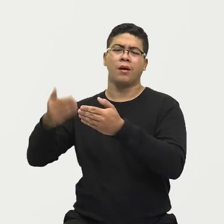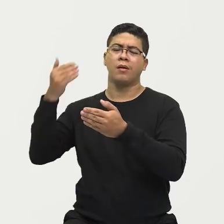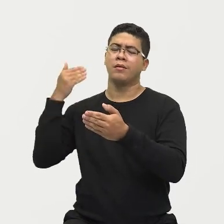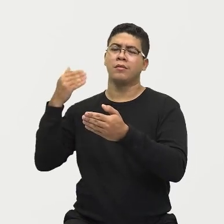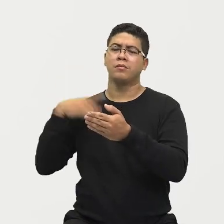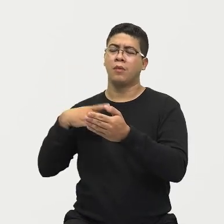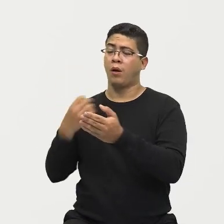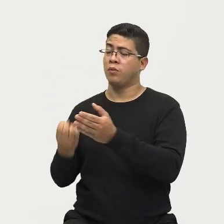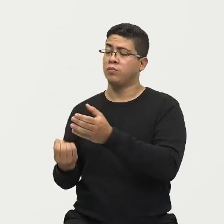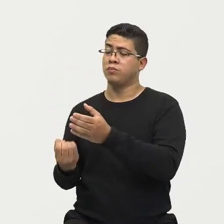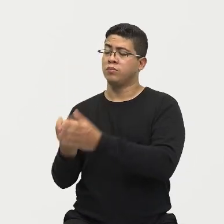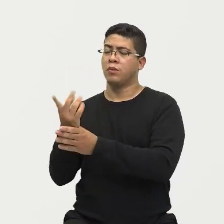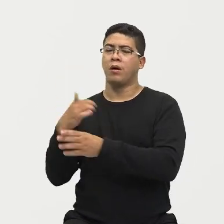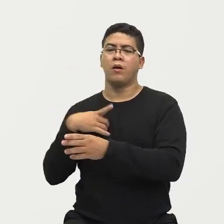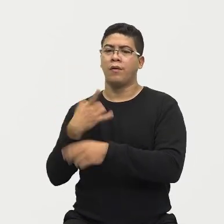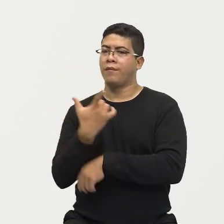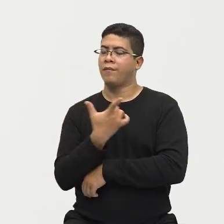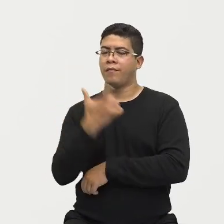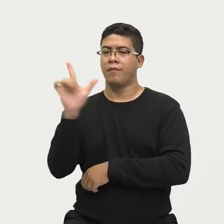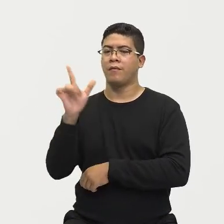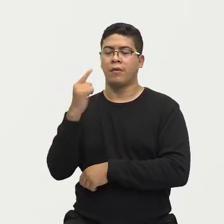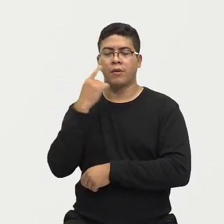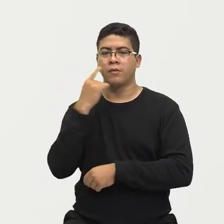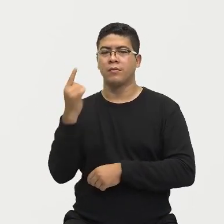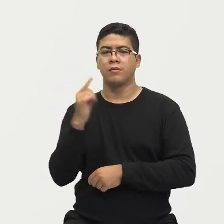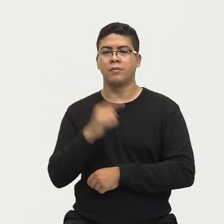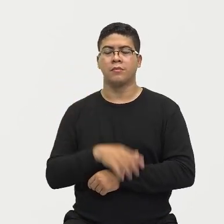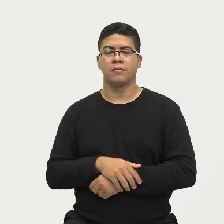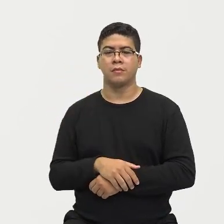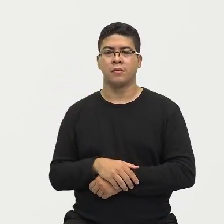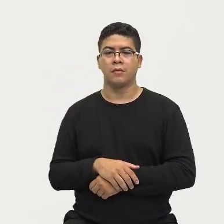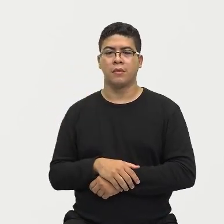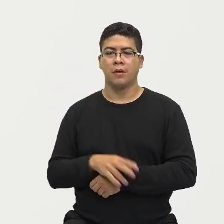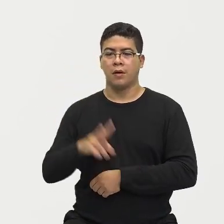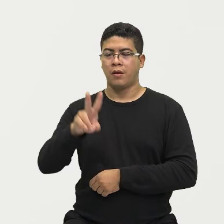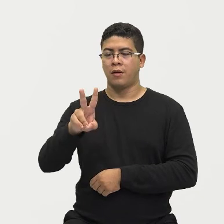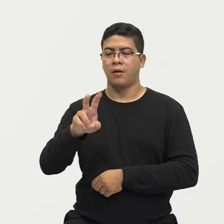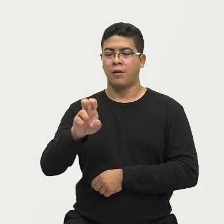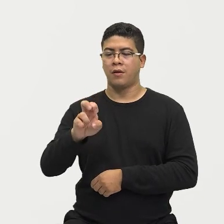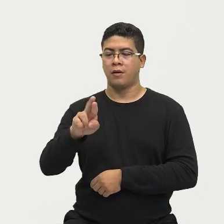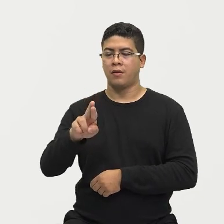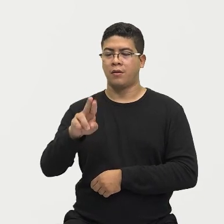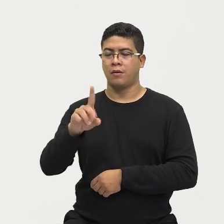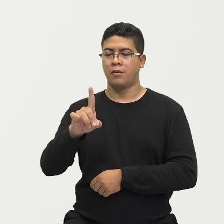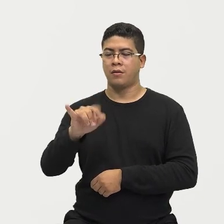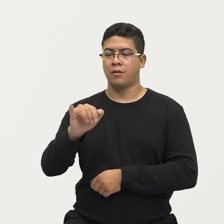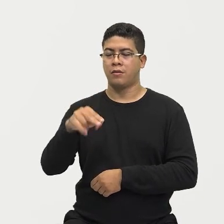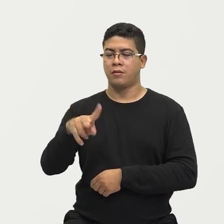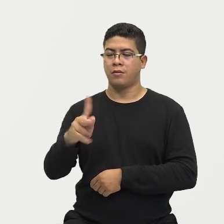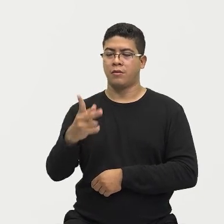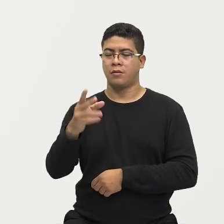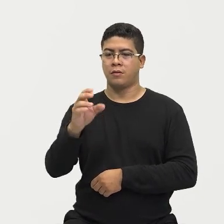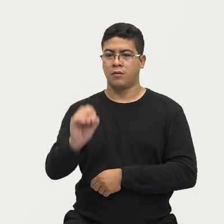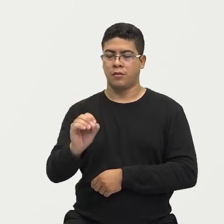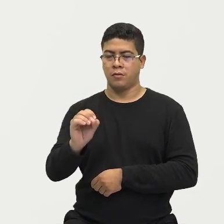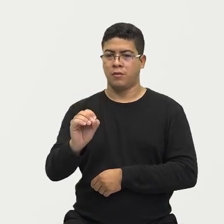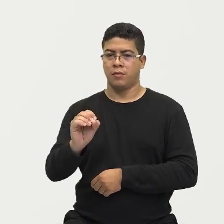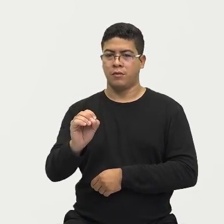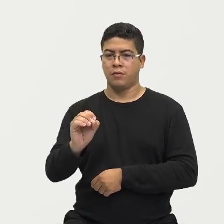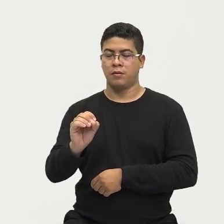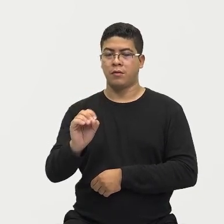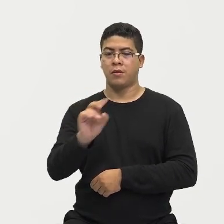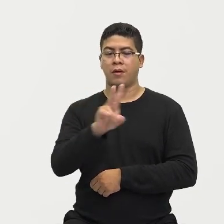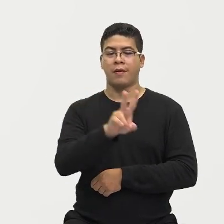Verdinho, verdão. Verdão não gosto de verdão não. Mas bacana, vou falar verdão aqui como não é o Palmeiras não, tá